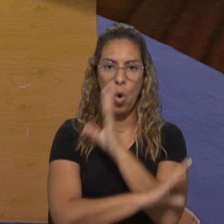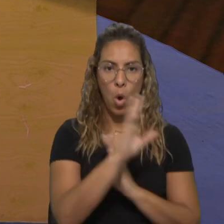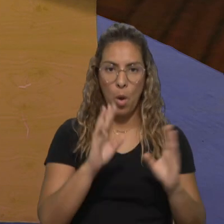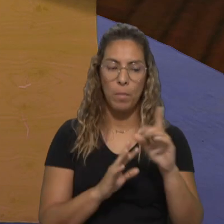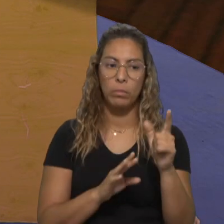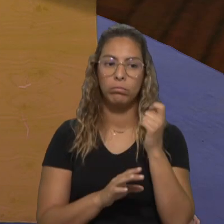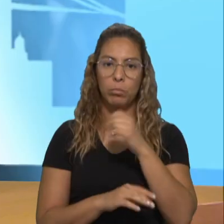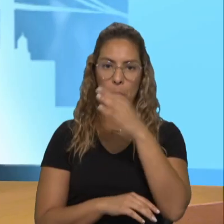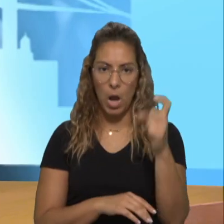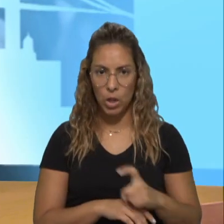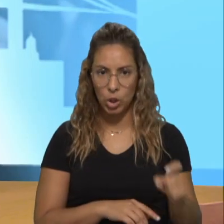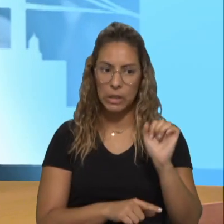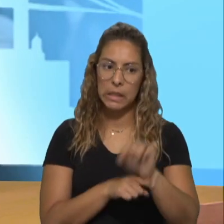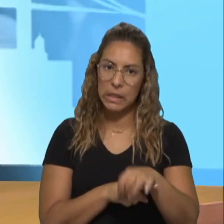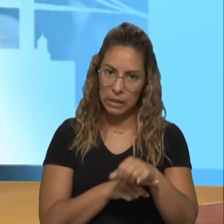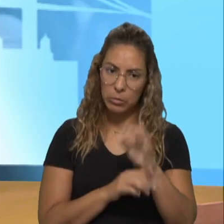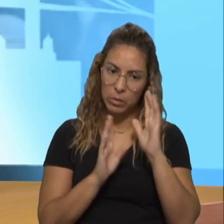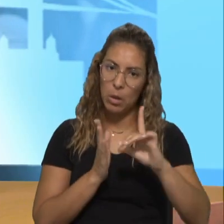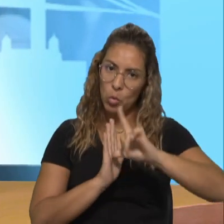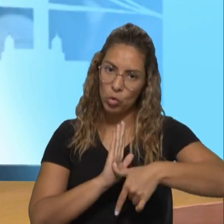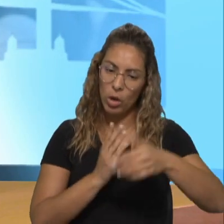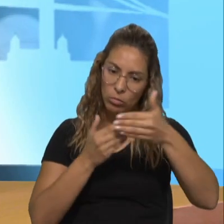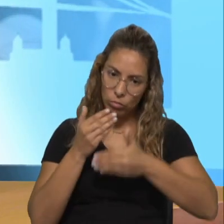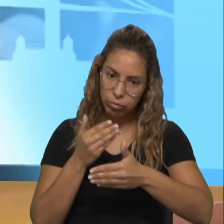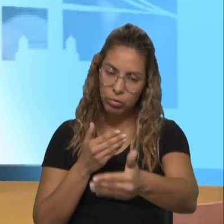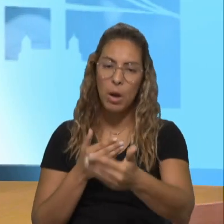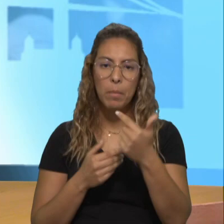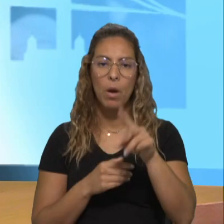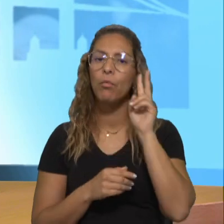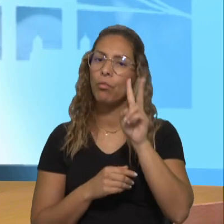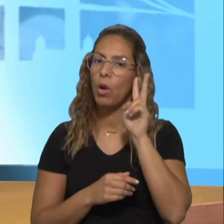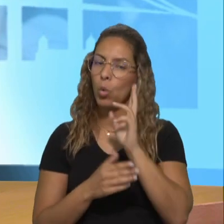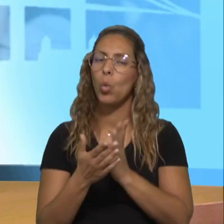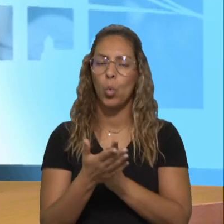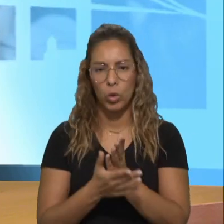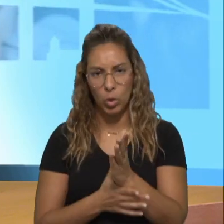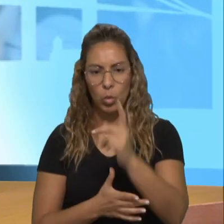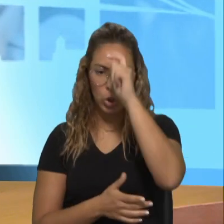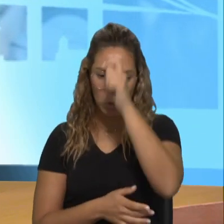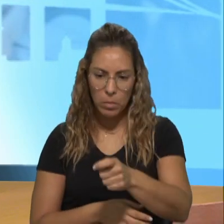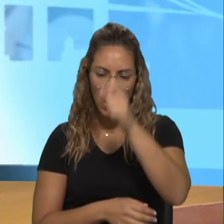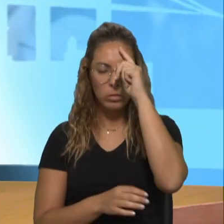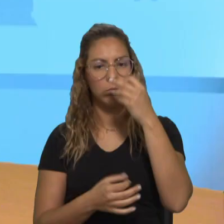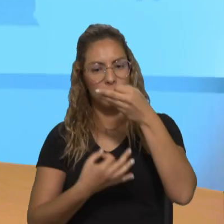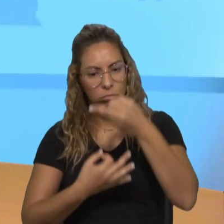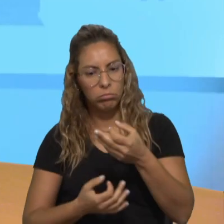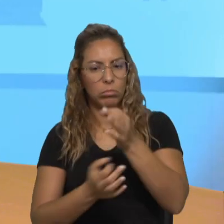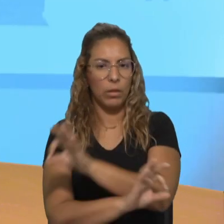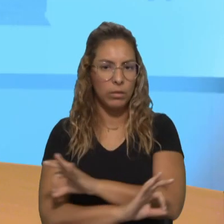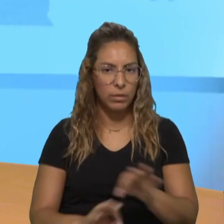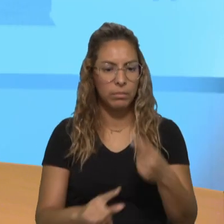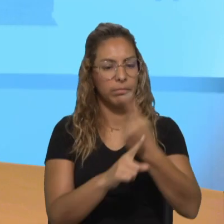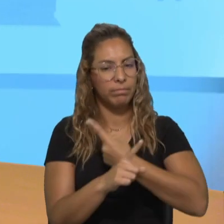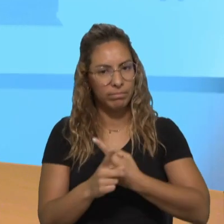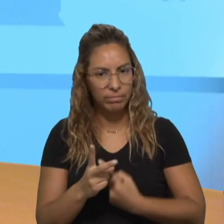paz e não pode ser de outra maneira, e estes valores ainda existem e continuam a existir, e acho que vão existir durante